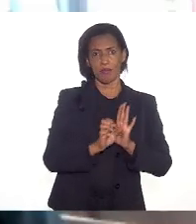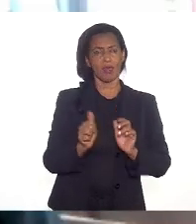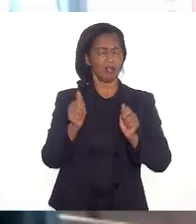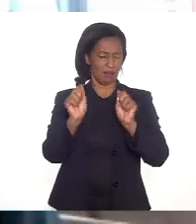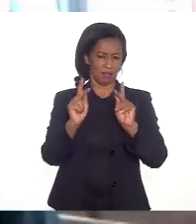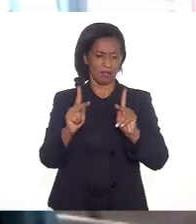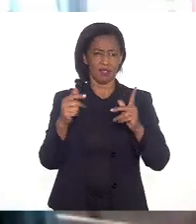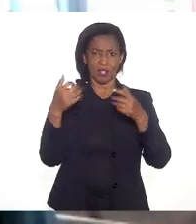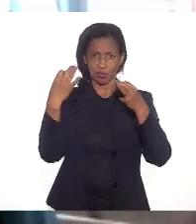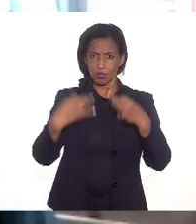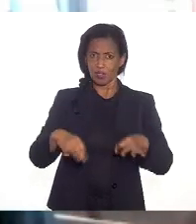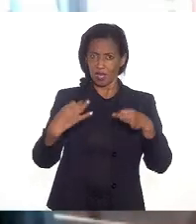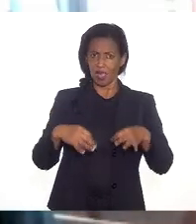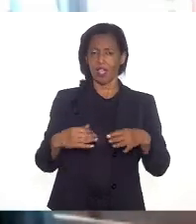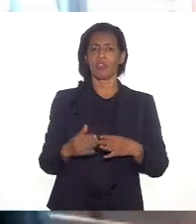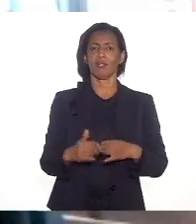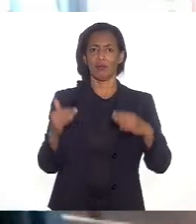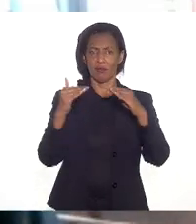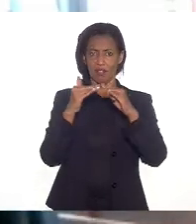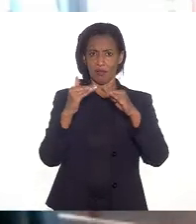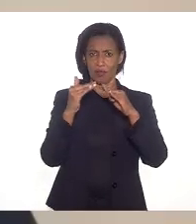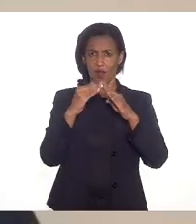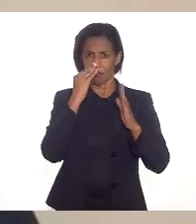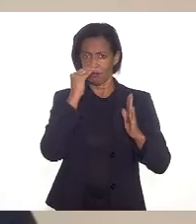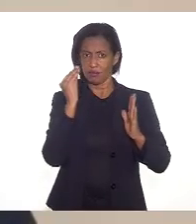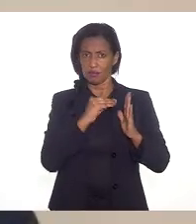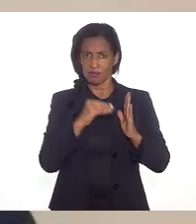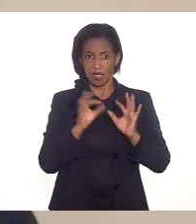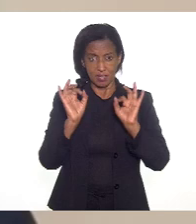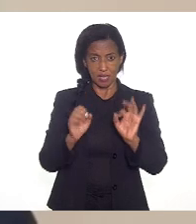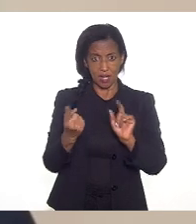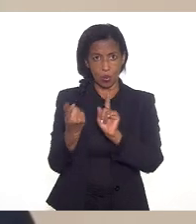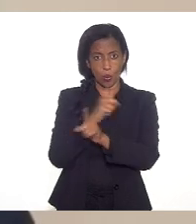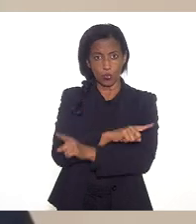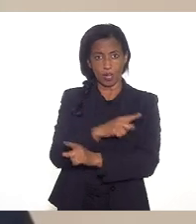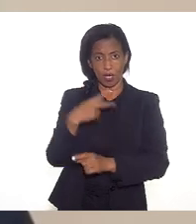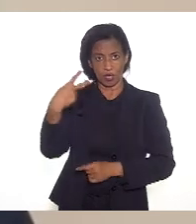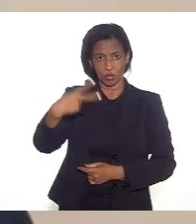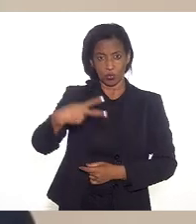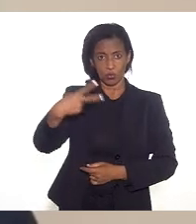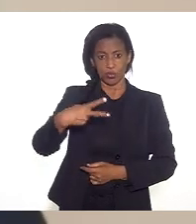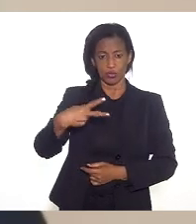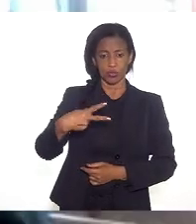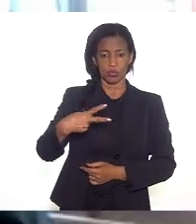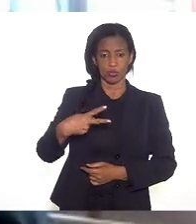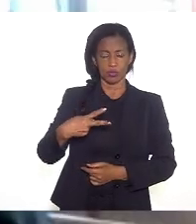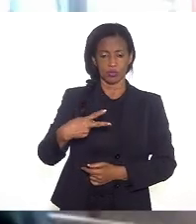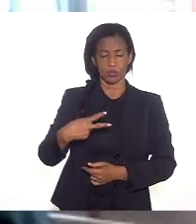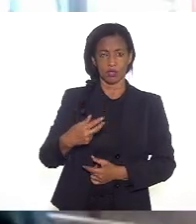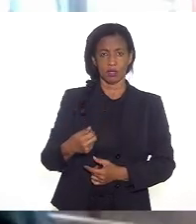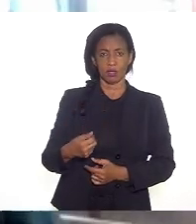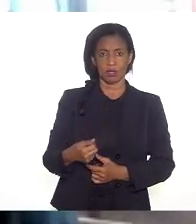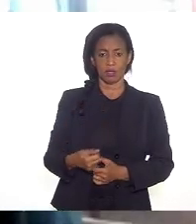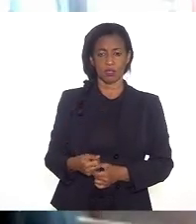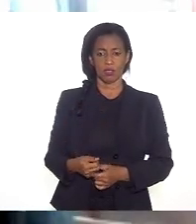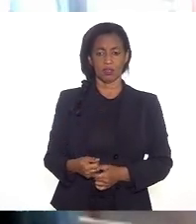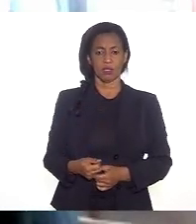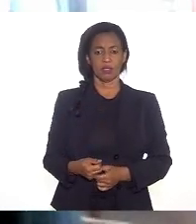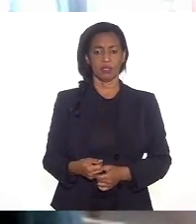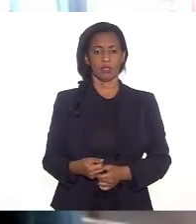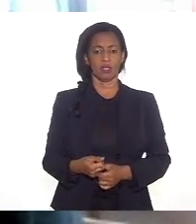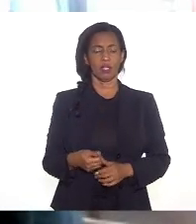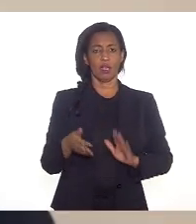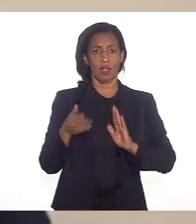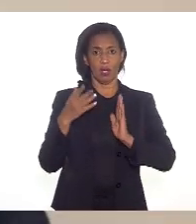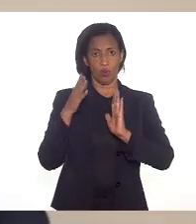Luiz Paulo também é favorável a rejeitar as emendas. Não é isso? Contrário às duas emendas. Está certo. Está tudo certo. O